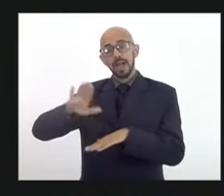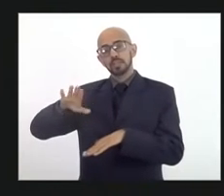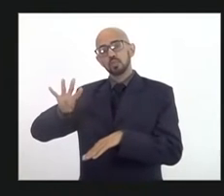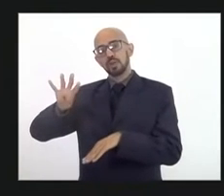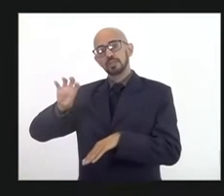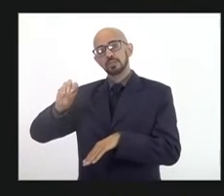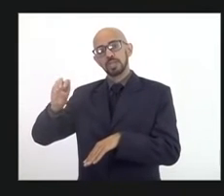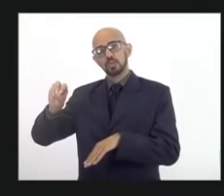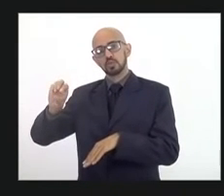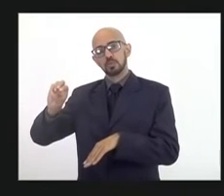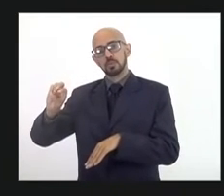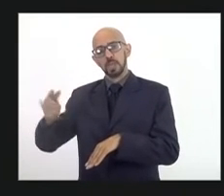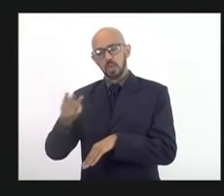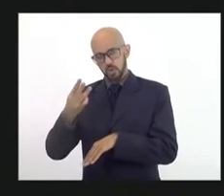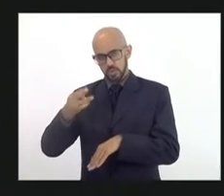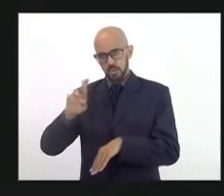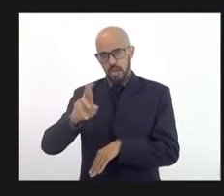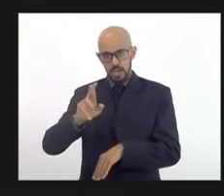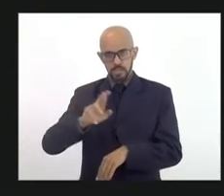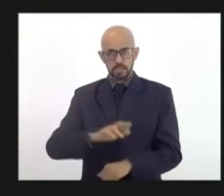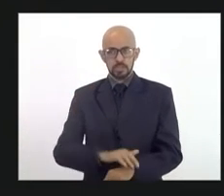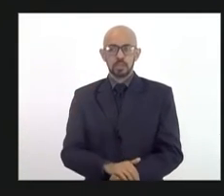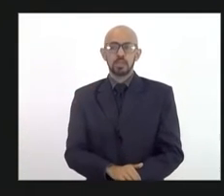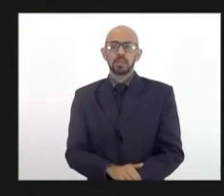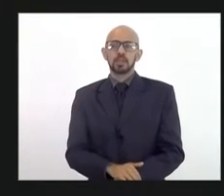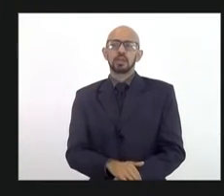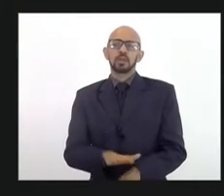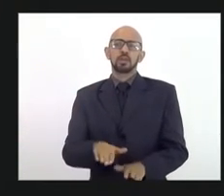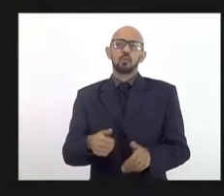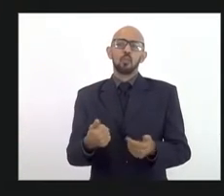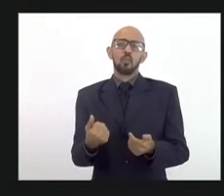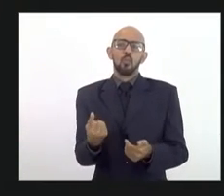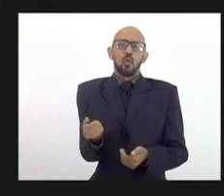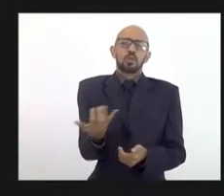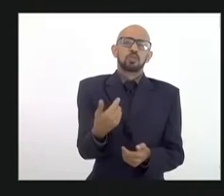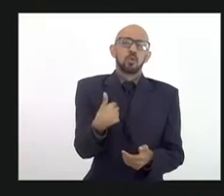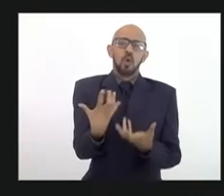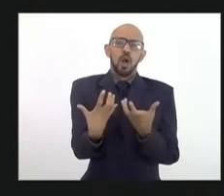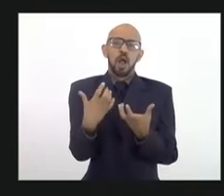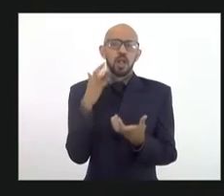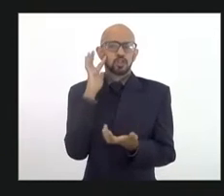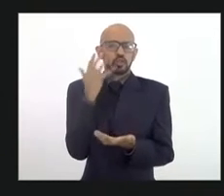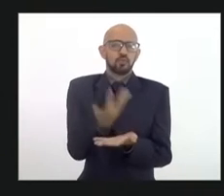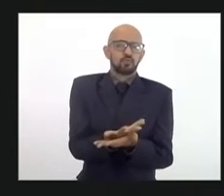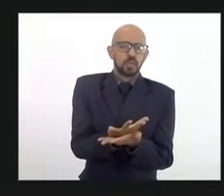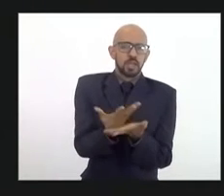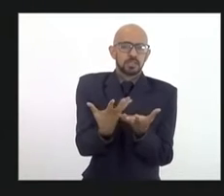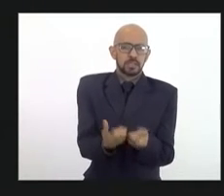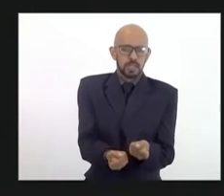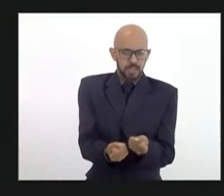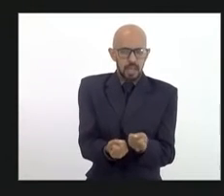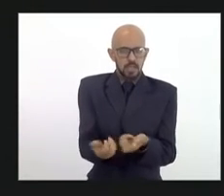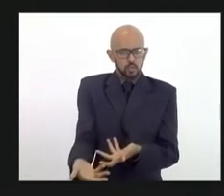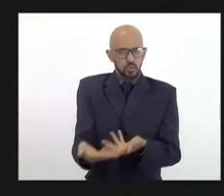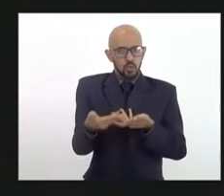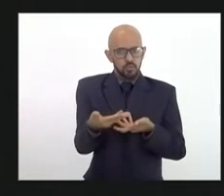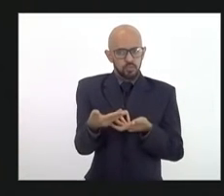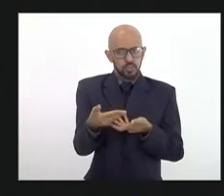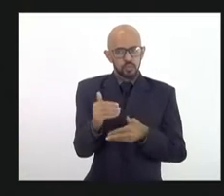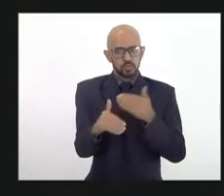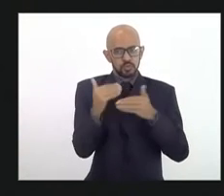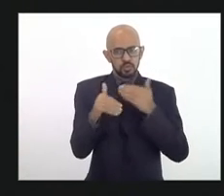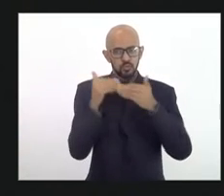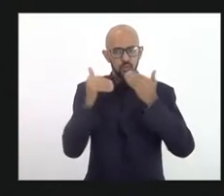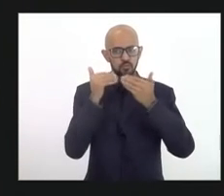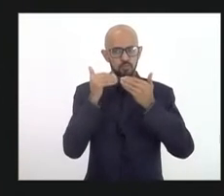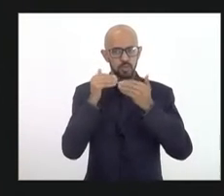Então, quando eu resolvi aceitar esse convite, né, de ingressar no desenvolvimento econômico do Estado,